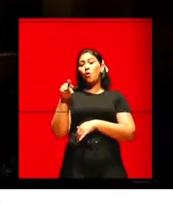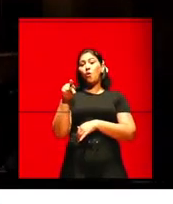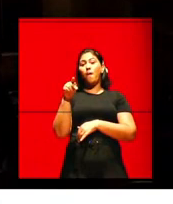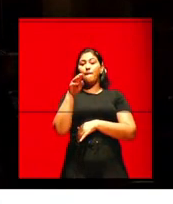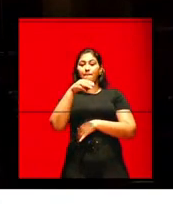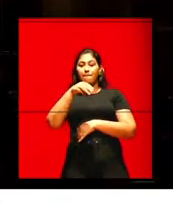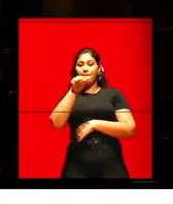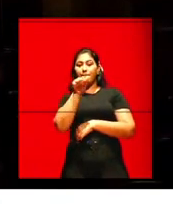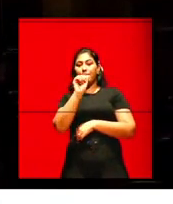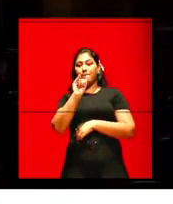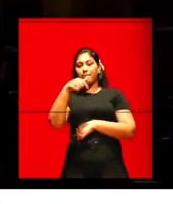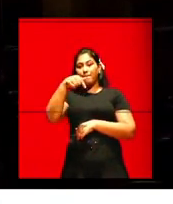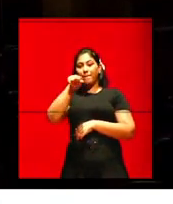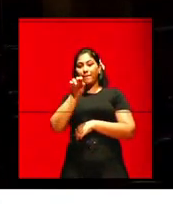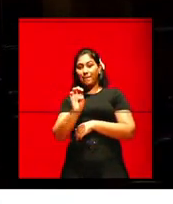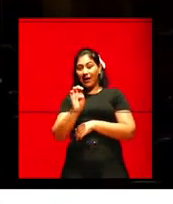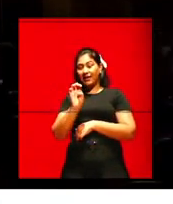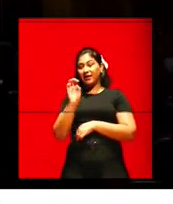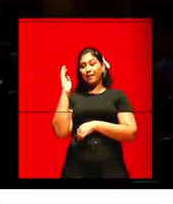biologia.